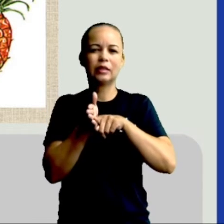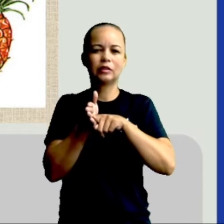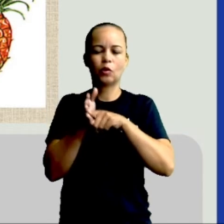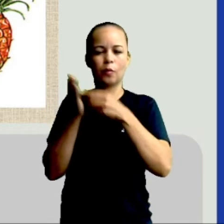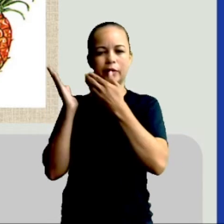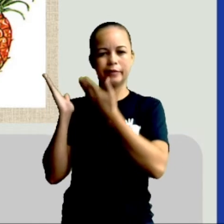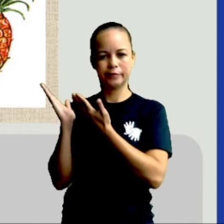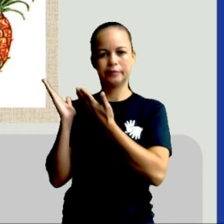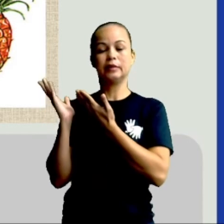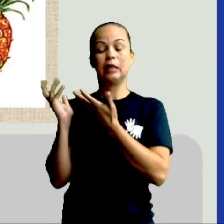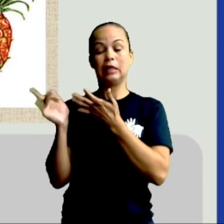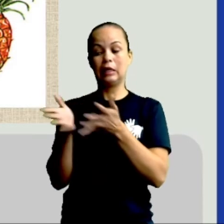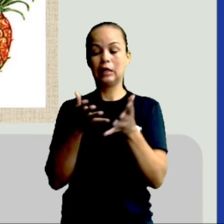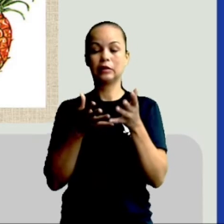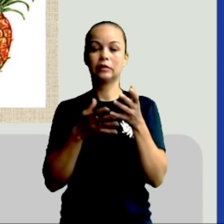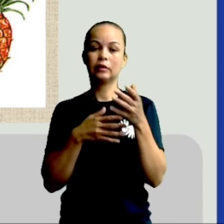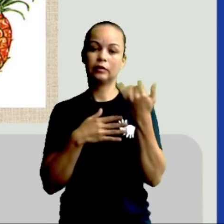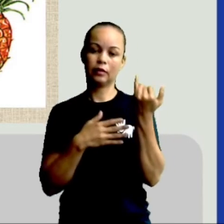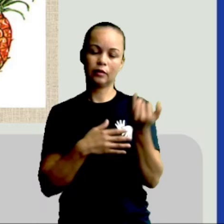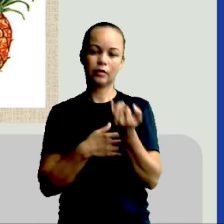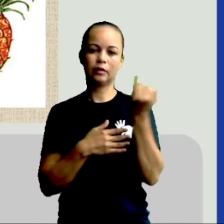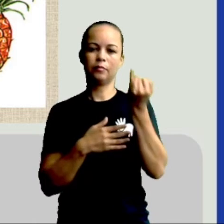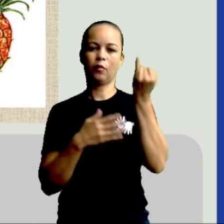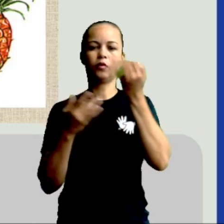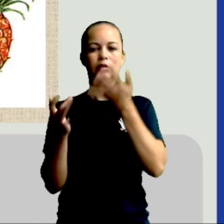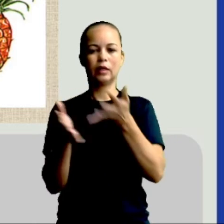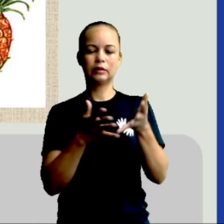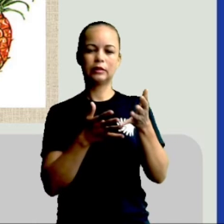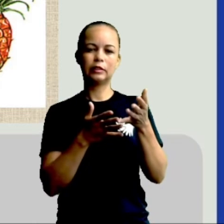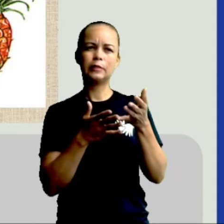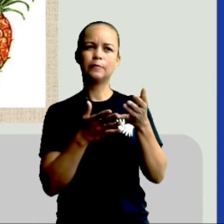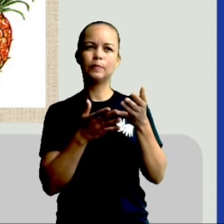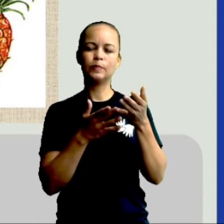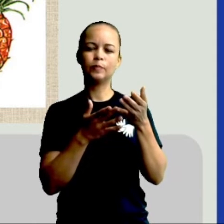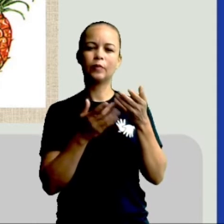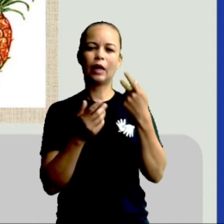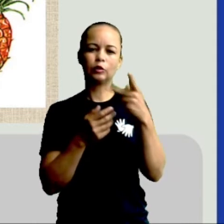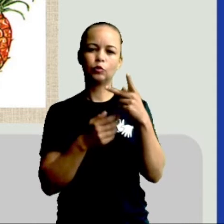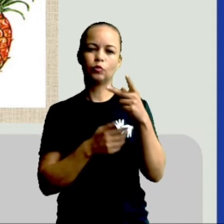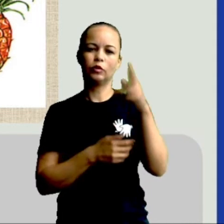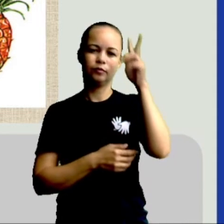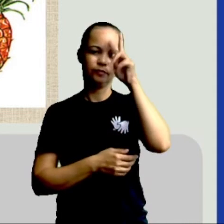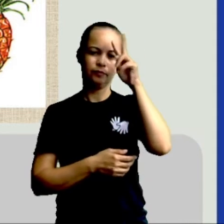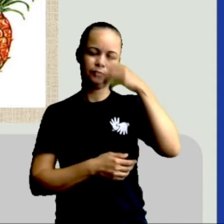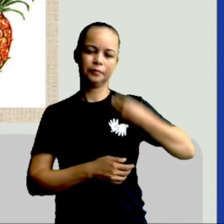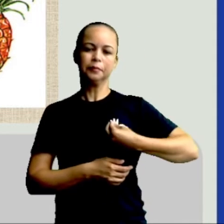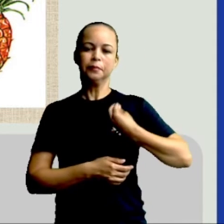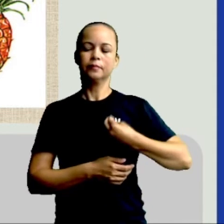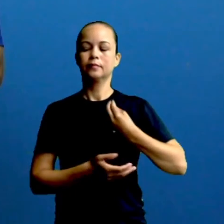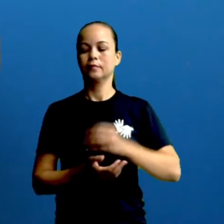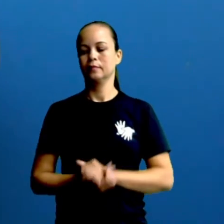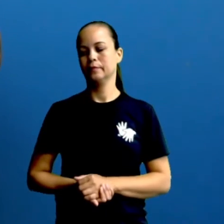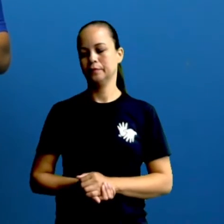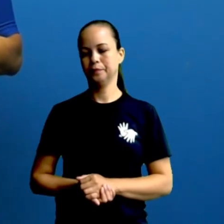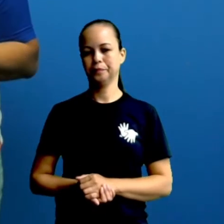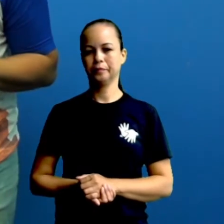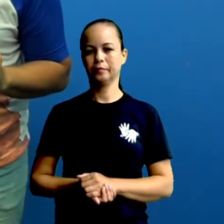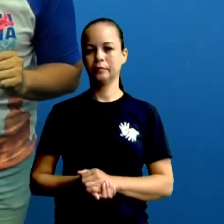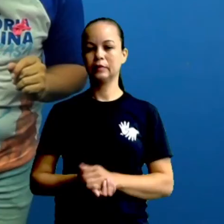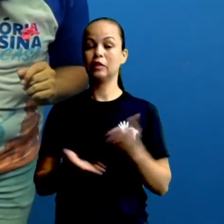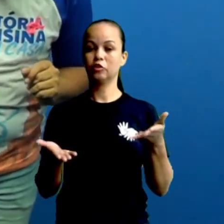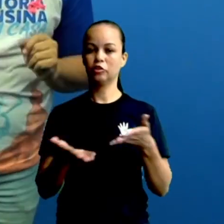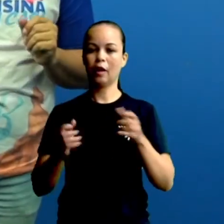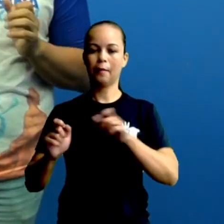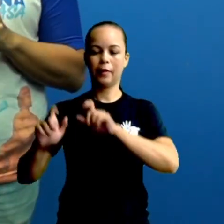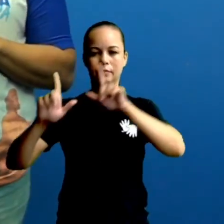com certeza isso vai fazer influenciar impactantemente a tua história de vida. Volta aqui comigo, por favor, produção. Eu já vou pedir a produção